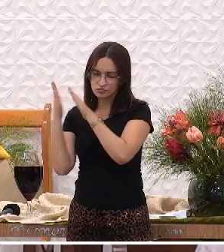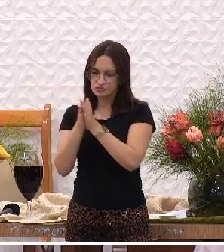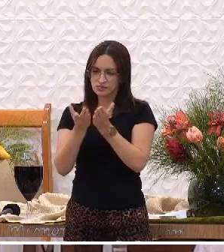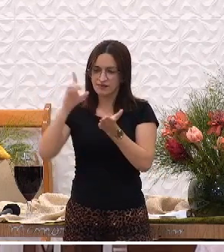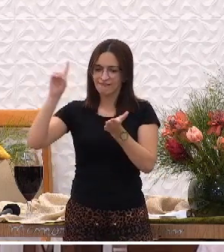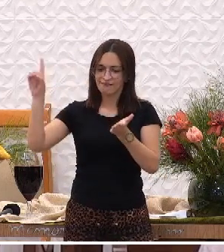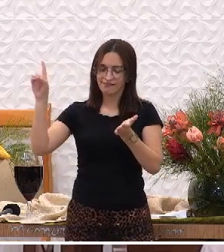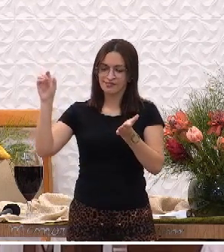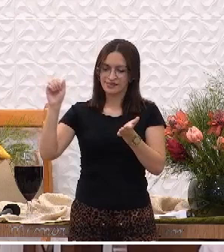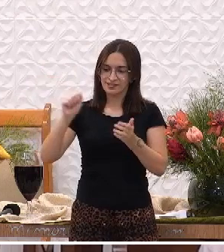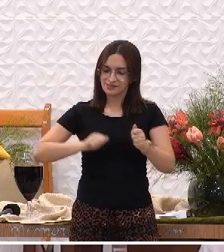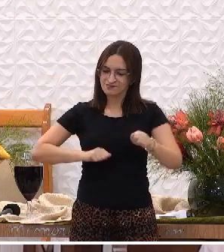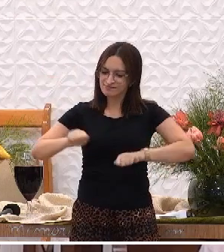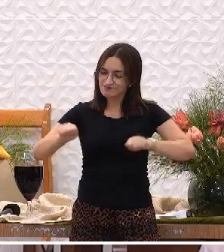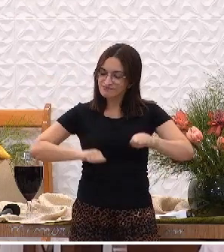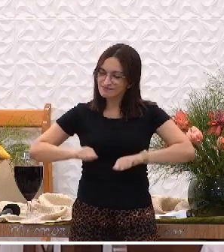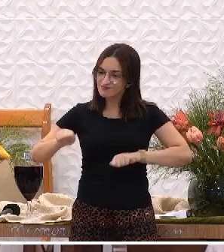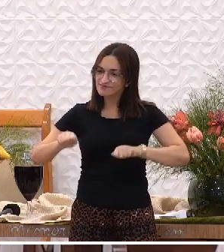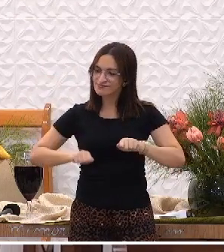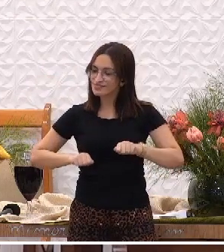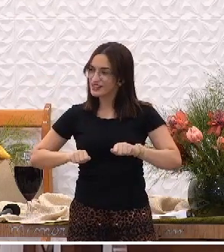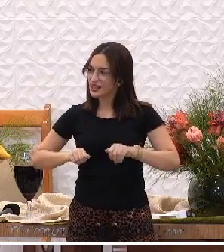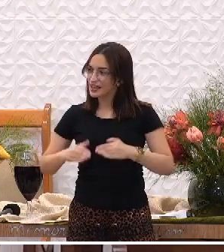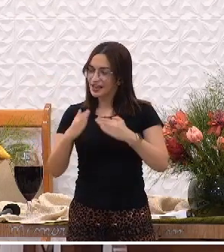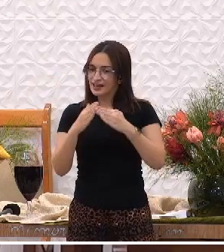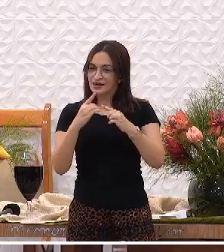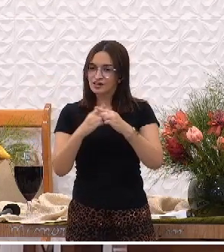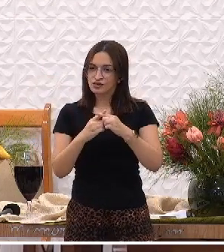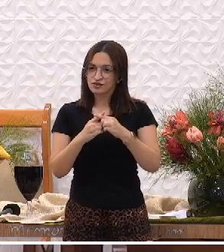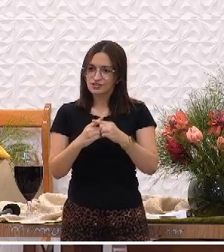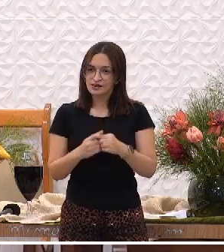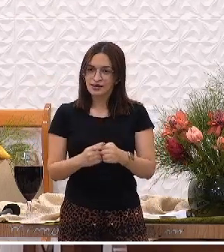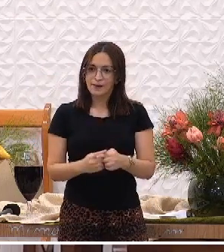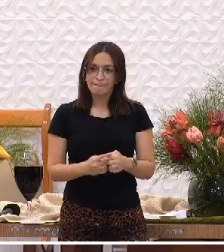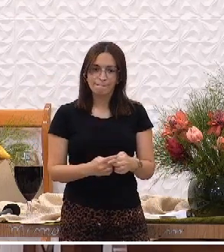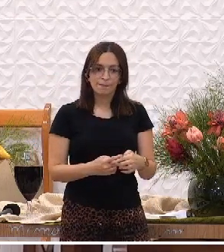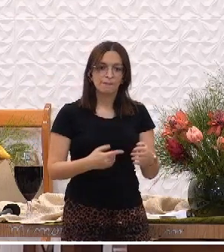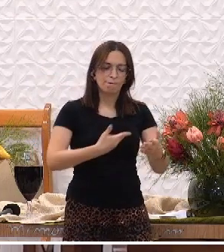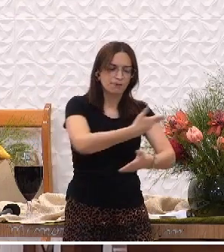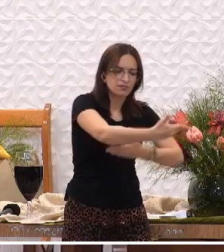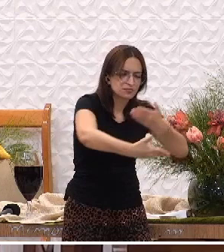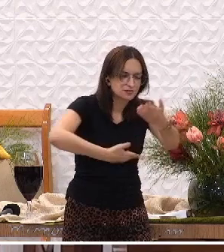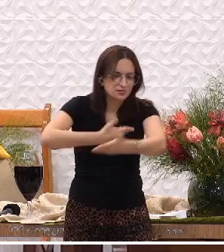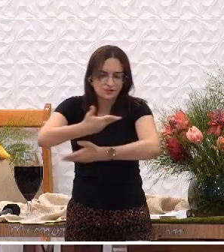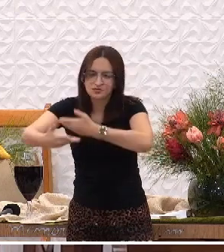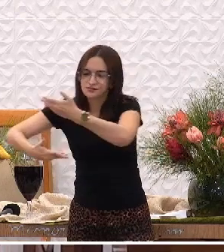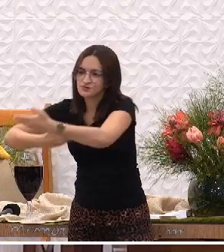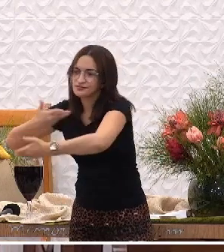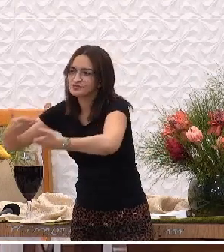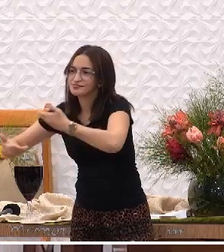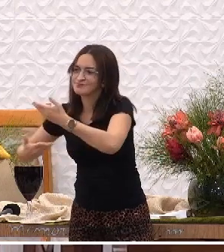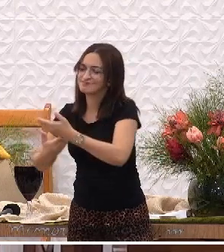histórico, é de que a igreja ela procurava tomar decisões juntas. Então, quando tinha uma controvérsia, às vezes